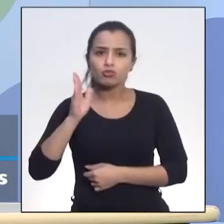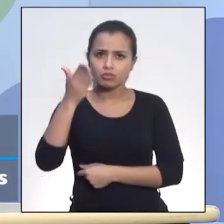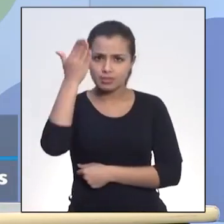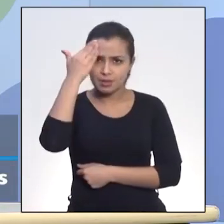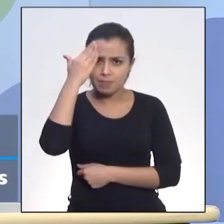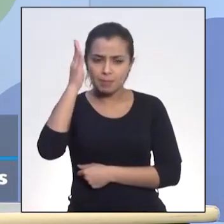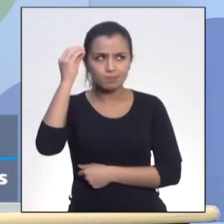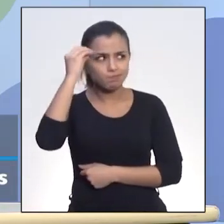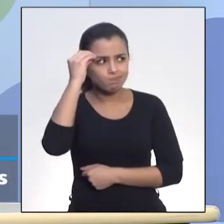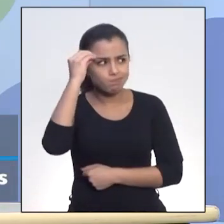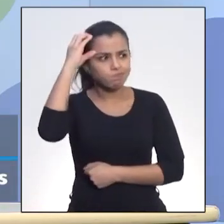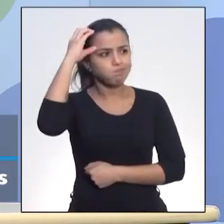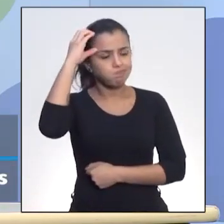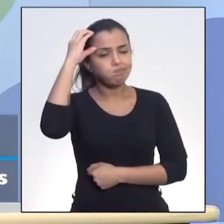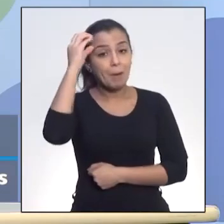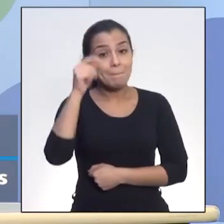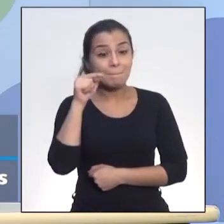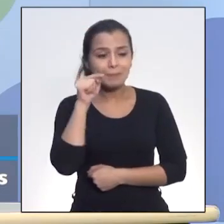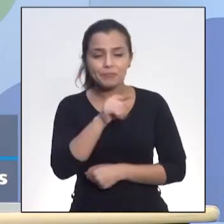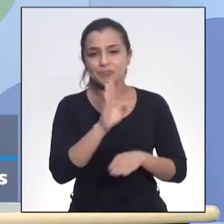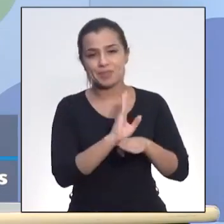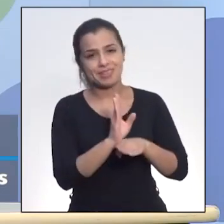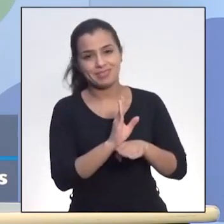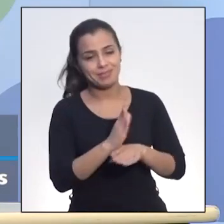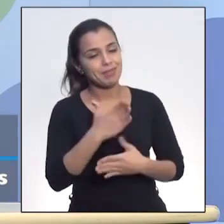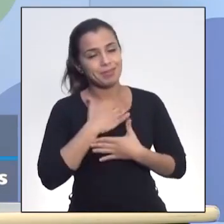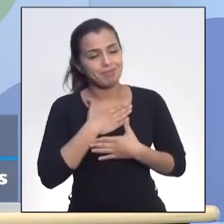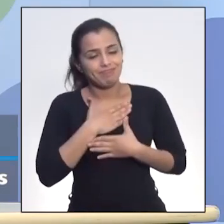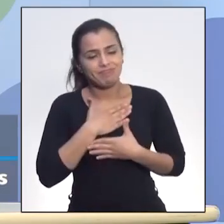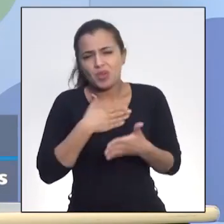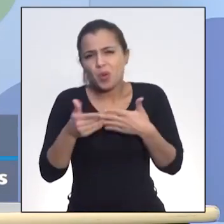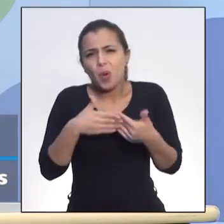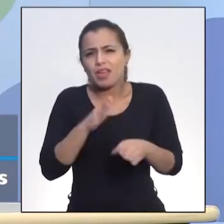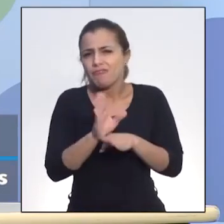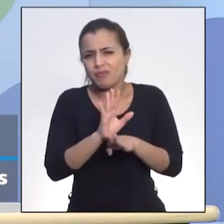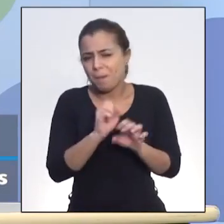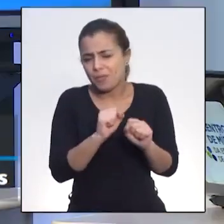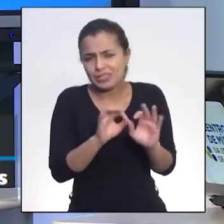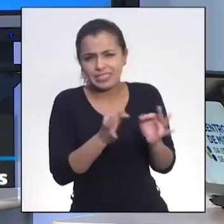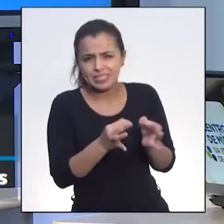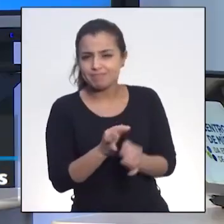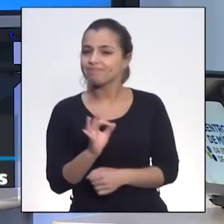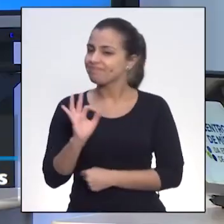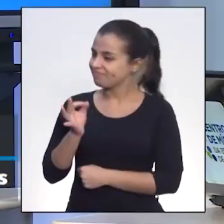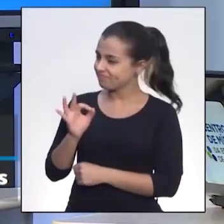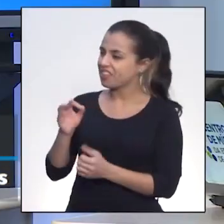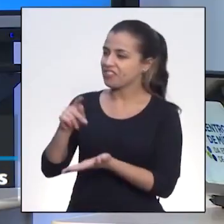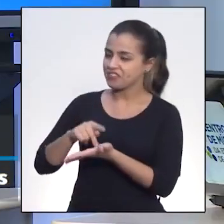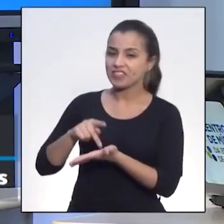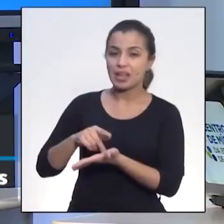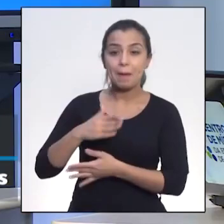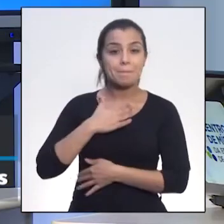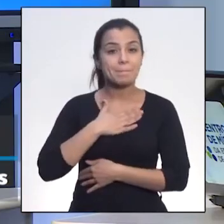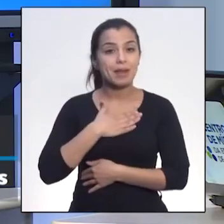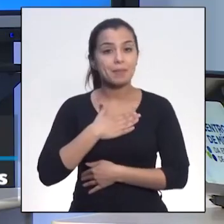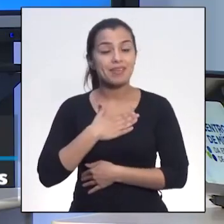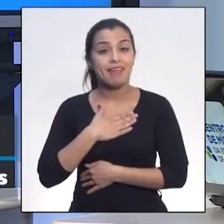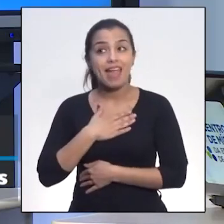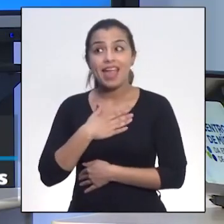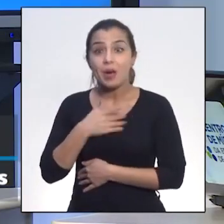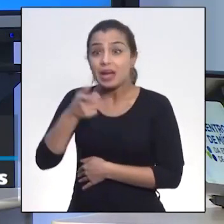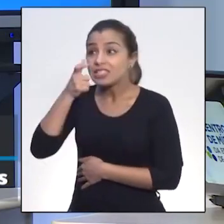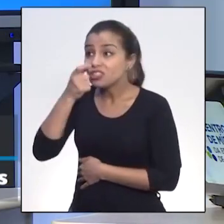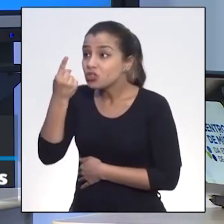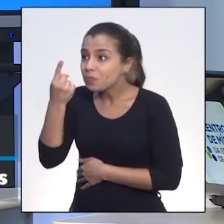acrescenta alguma coisa para mim, esse filme, para mim, faz sentido. Qualquer filme, Nossa, mais simples que seja. Verdade. Para mim, o que faz o filme ser excelente é eu querer vê-lo de novo, de